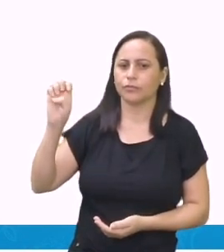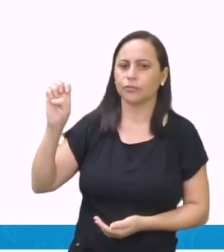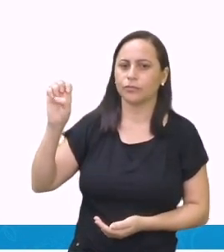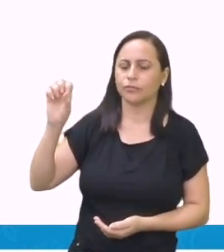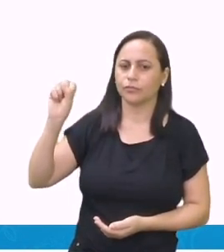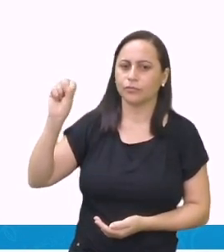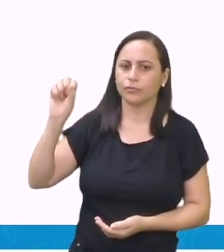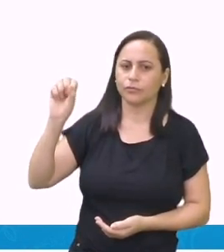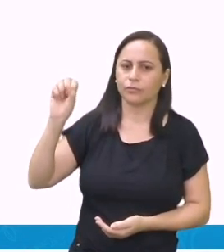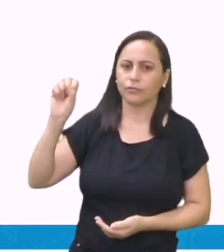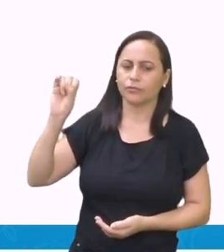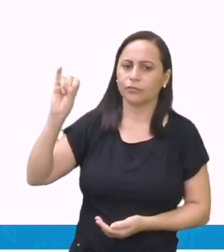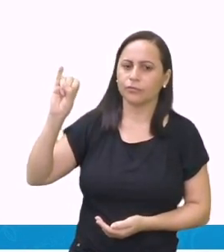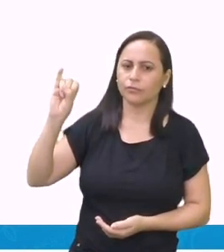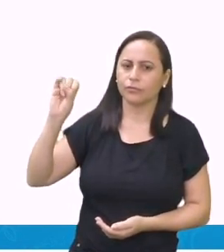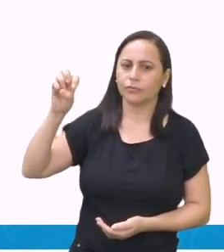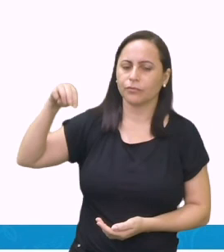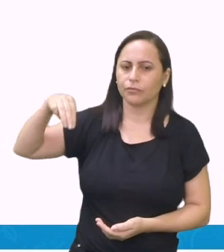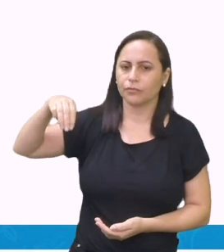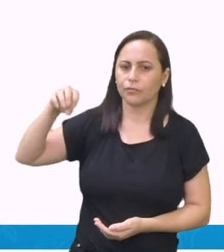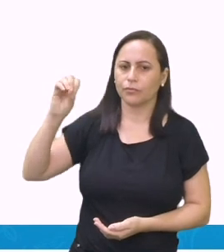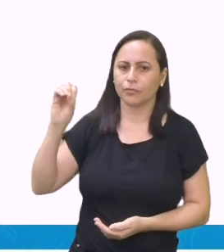20º.